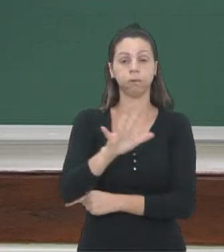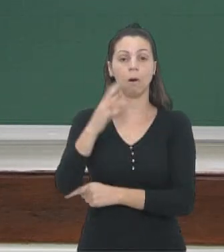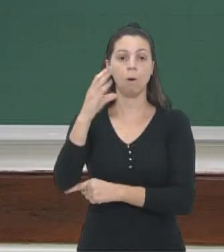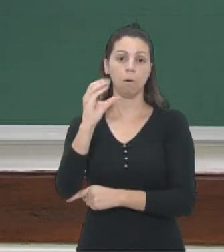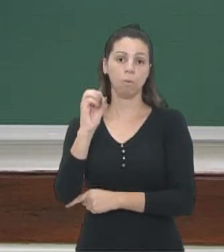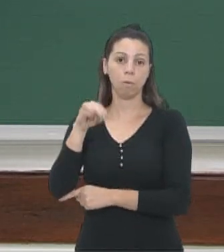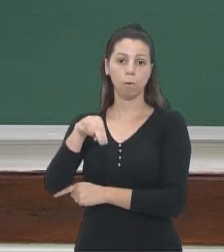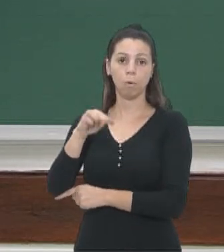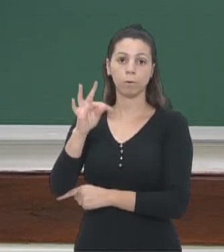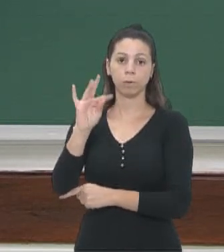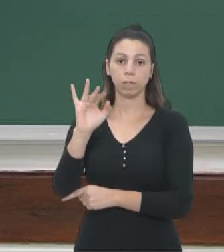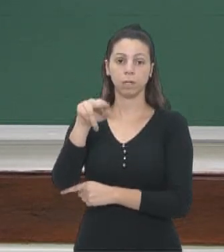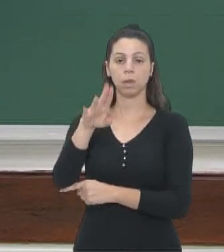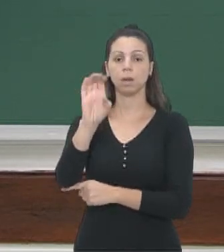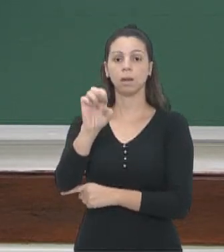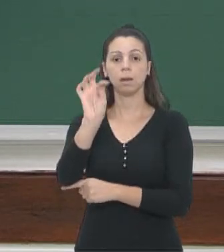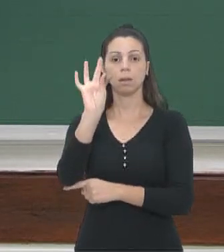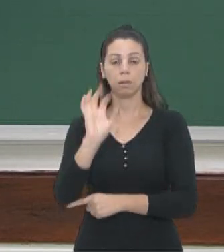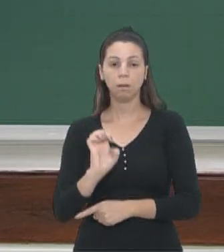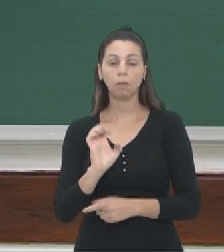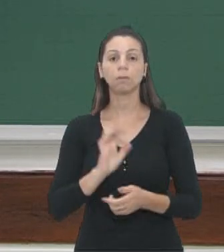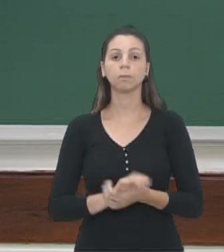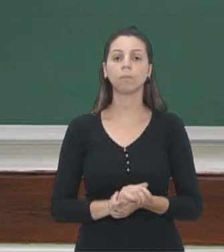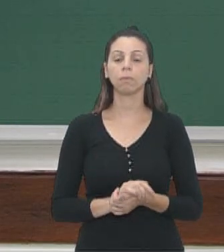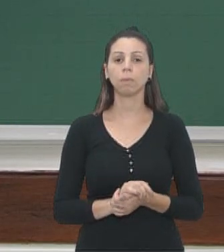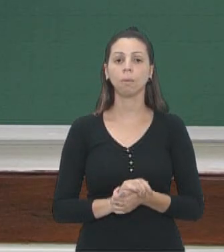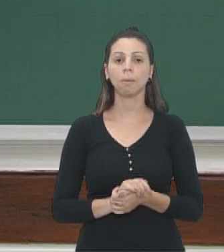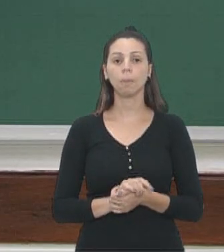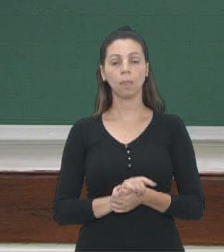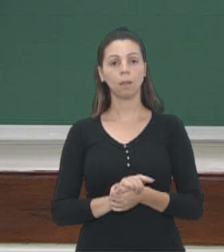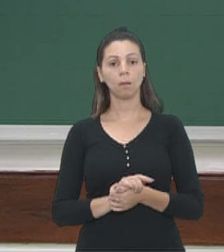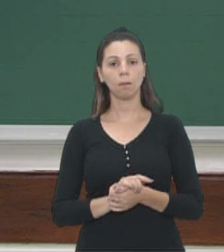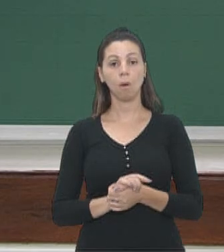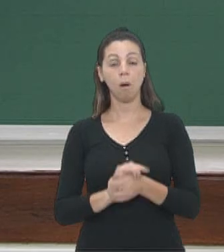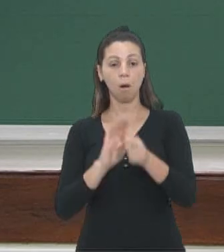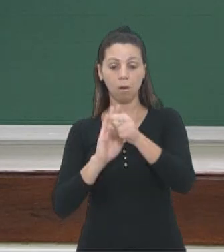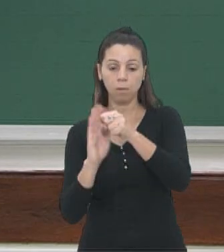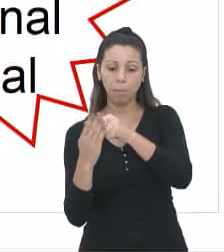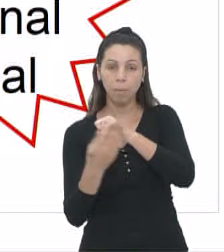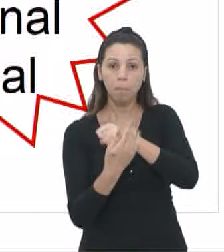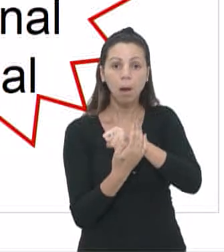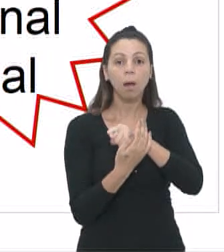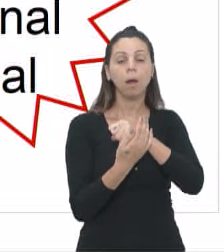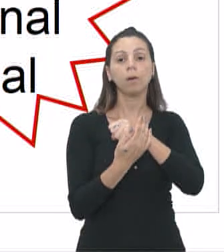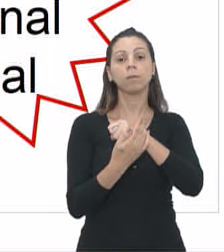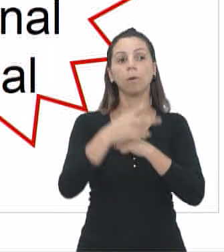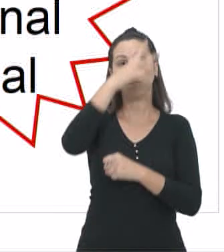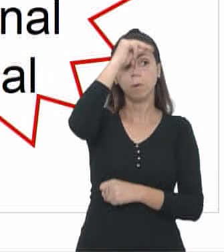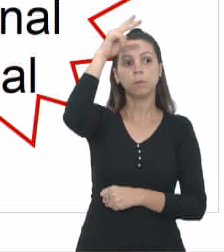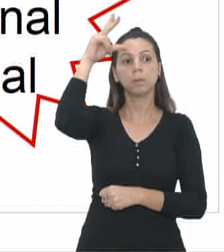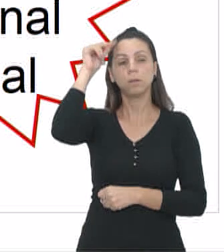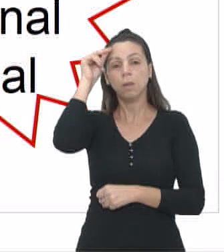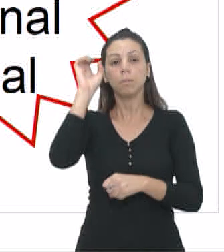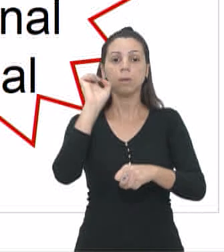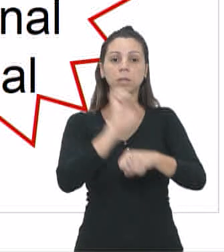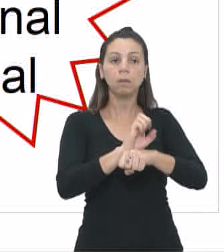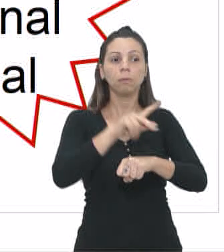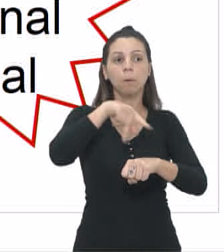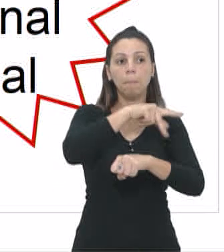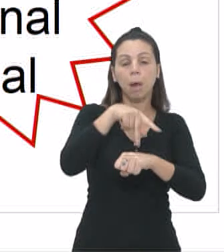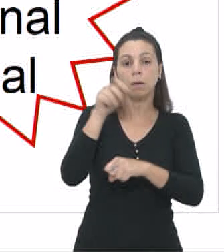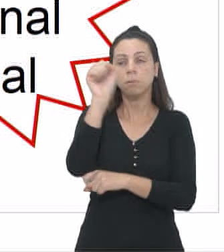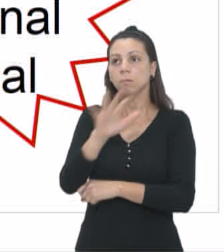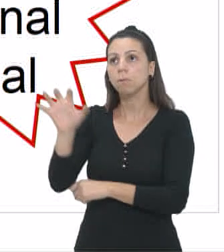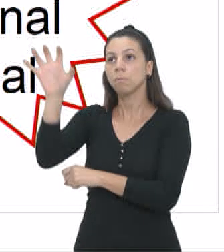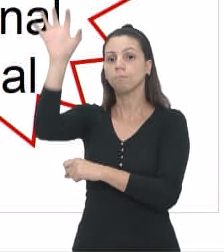muito maior. Então aqui, como você pode ver, na tela, bairro, município, estado, país, continente, são